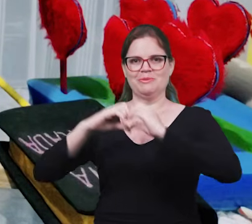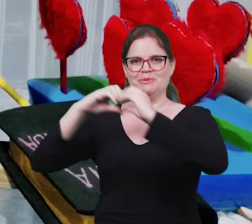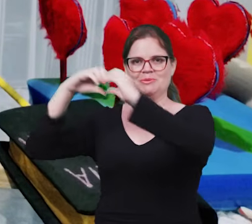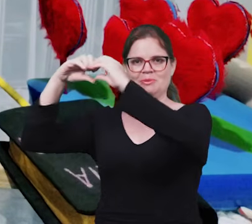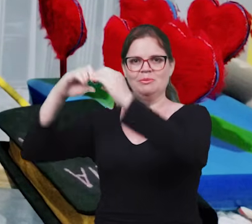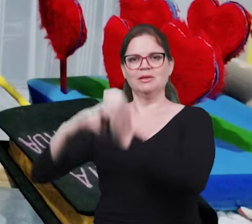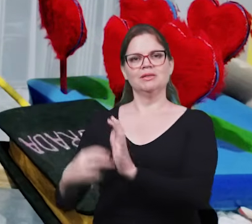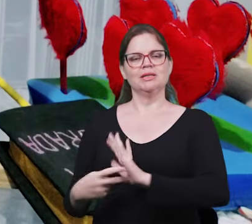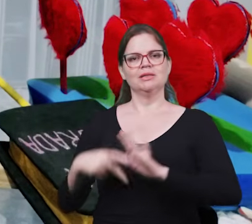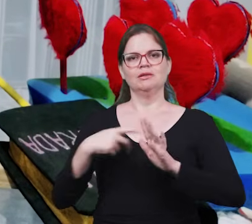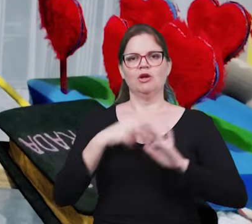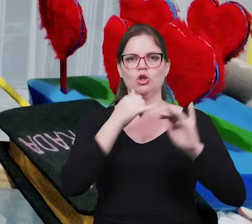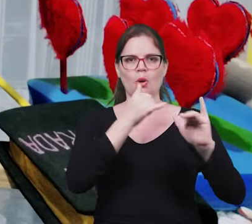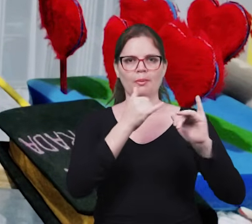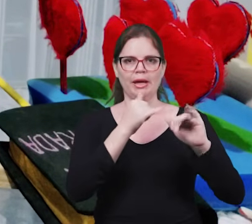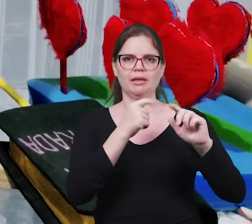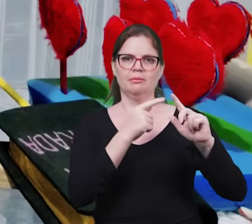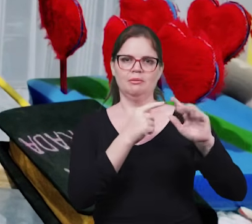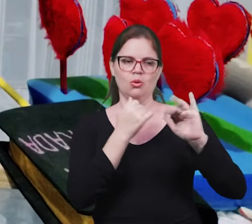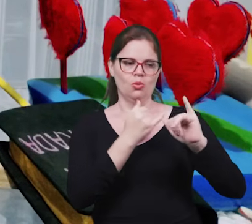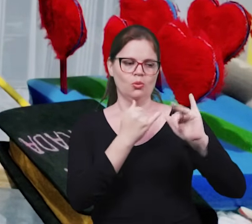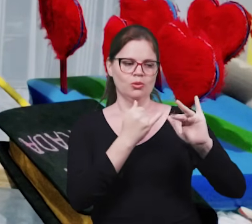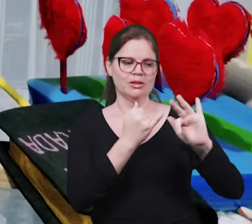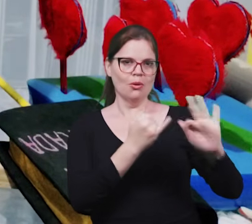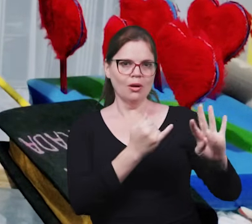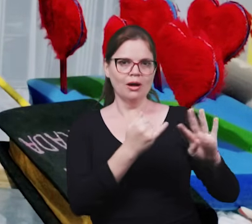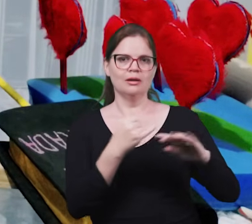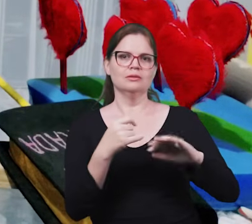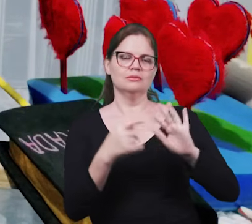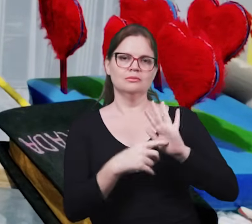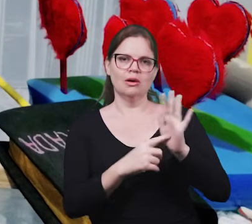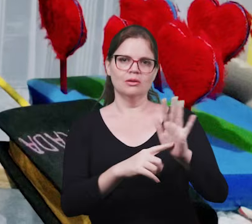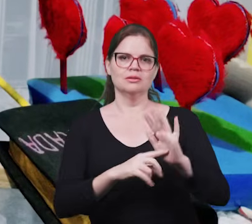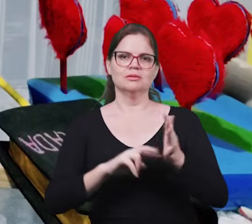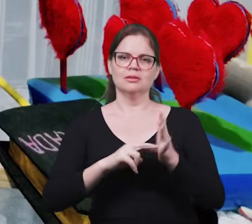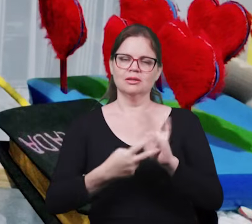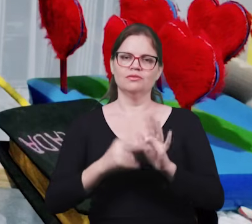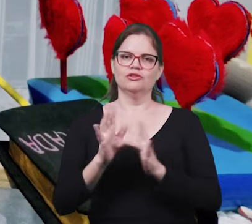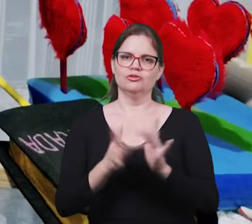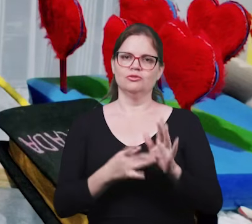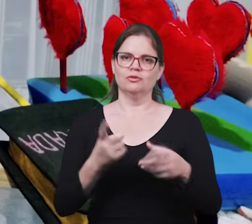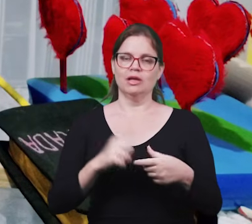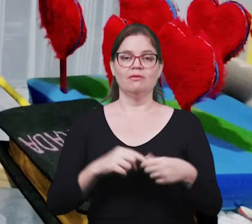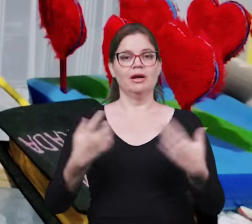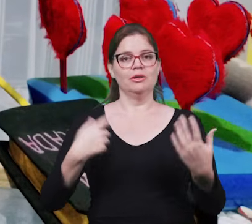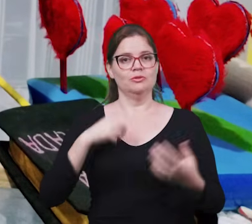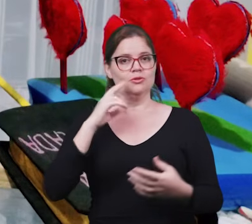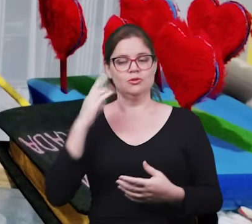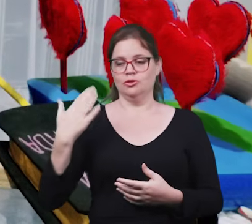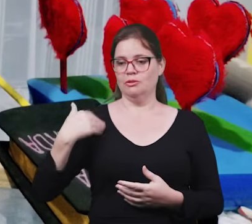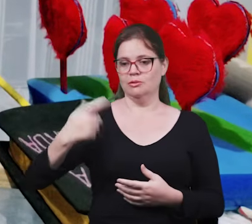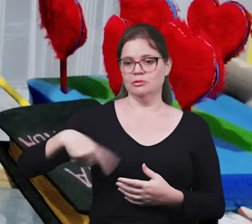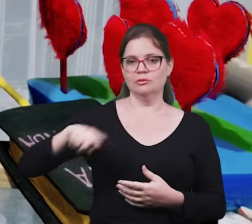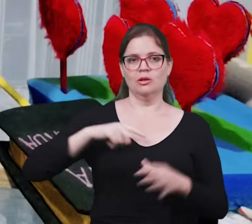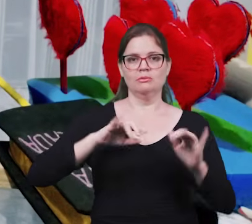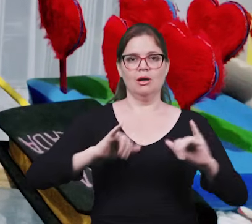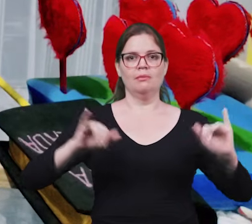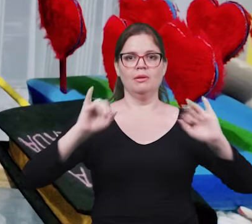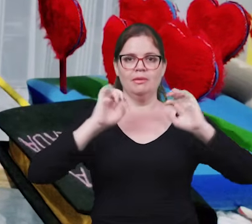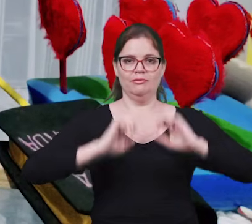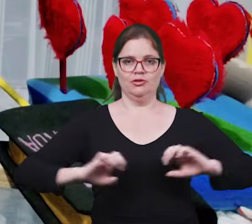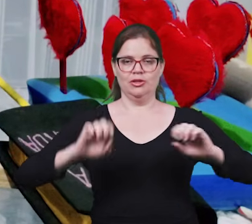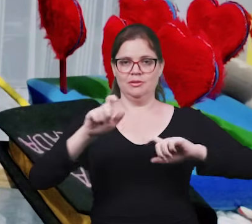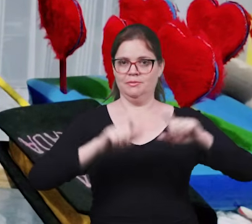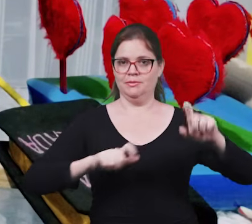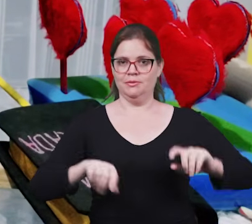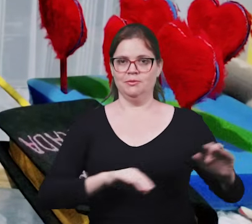tocando, né? O Senhor está nos convidando para falar do amor dele, para que muitas outras pessoas possam ser alcançadas. E ao final